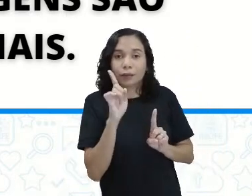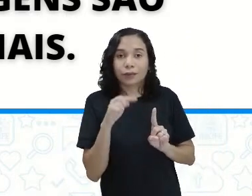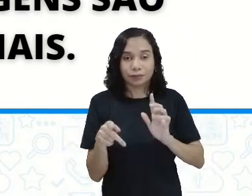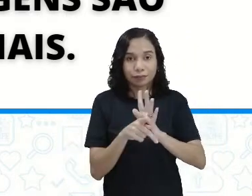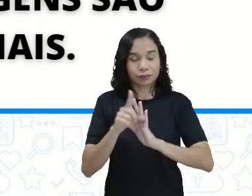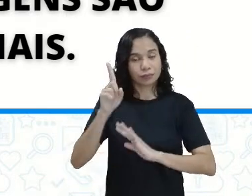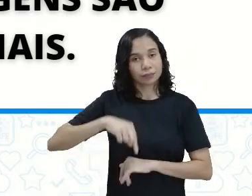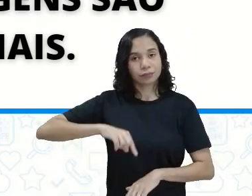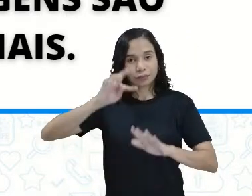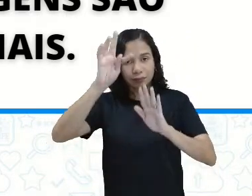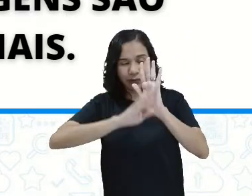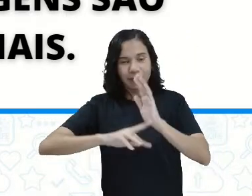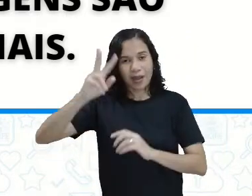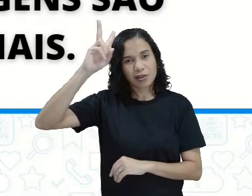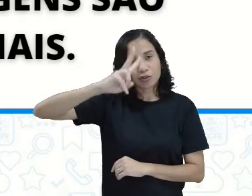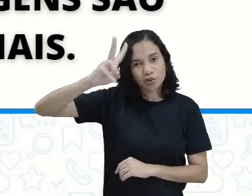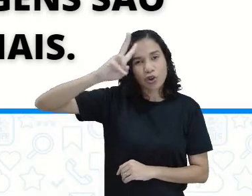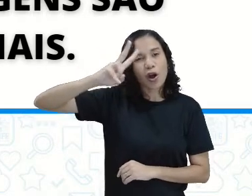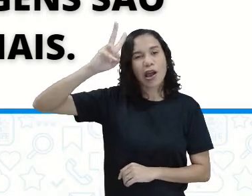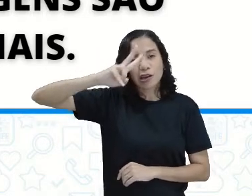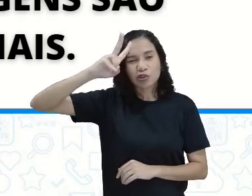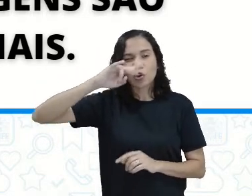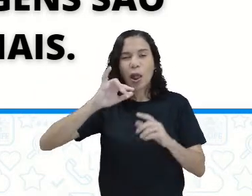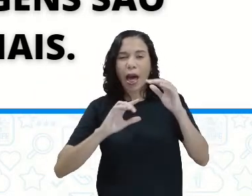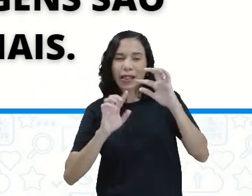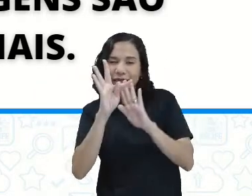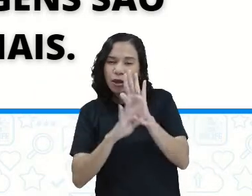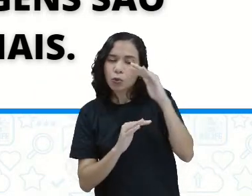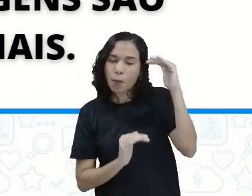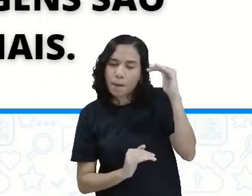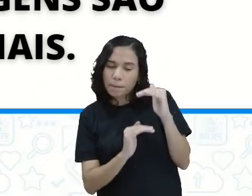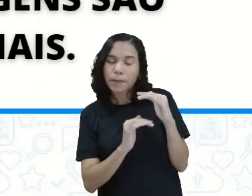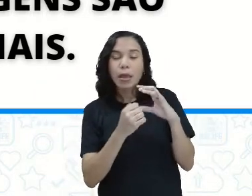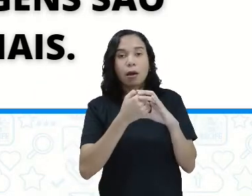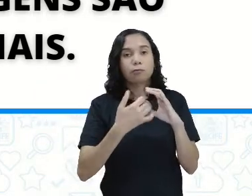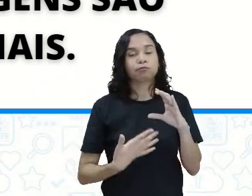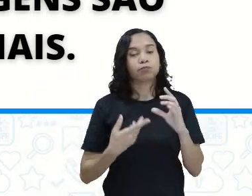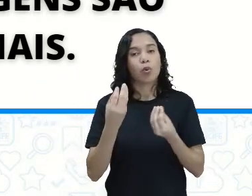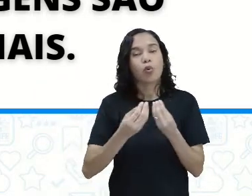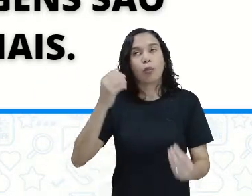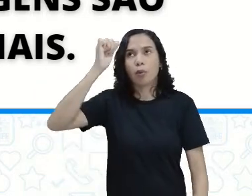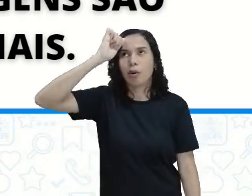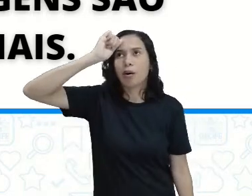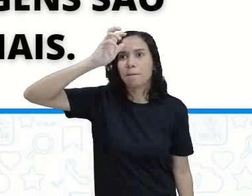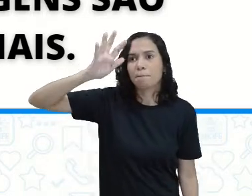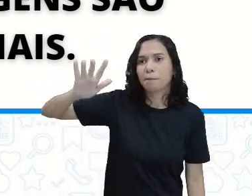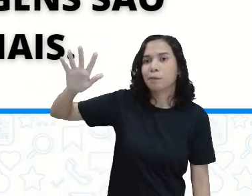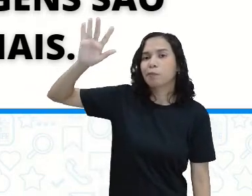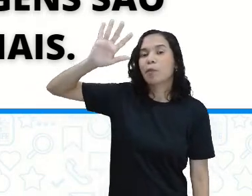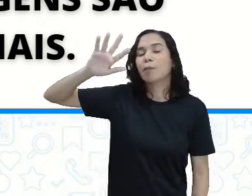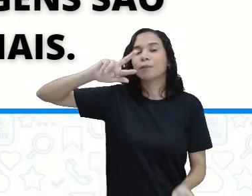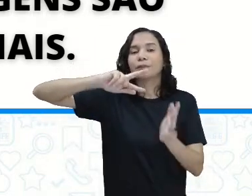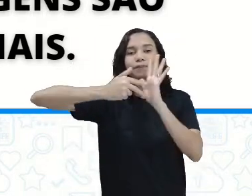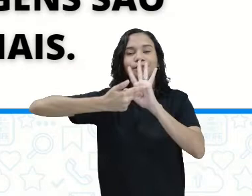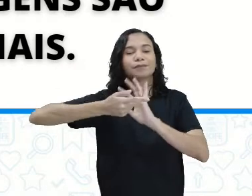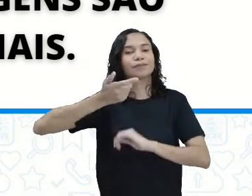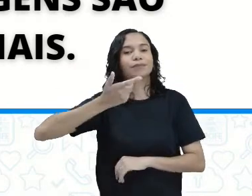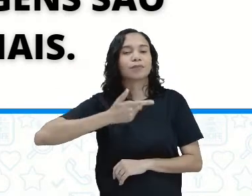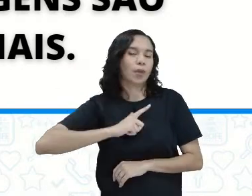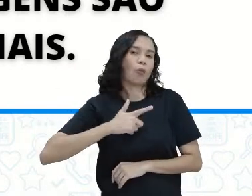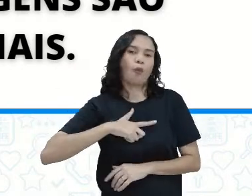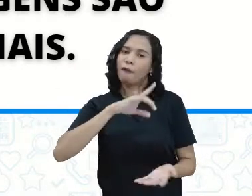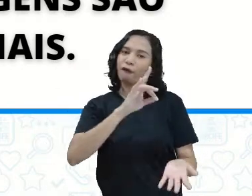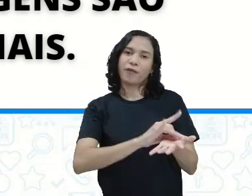narrativa é uma história. São histórias curtinhas, de caráter ficcional. O que isso quer dizer? Quer dizer que